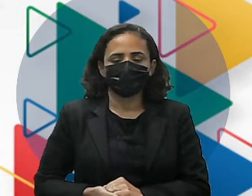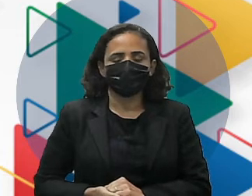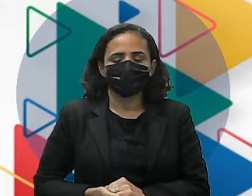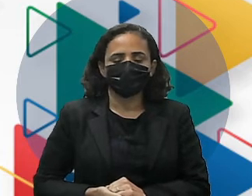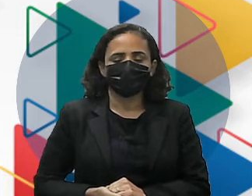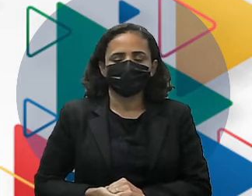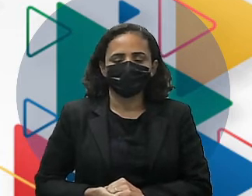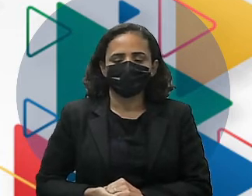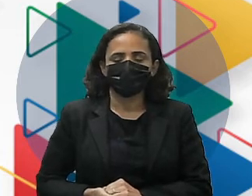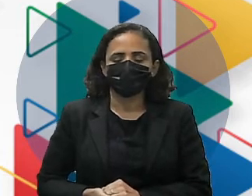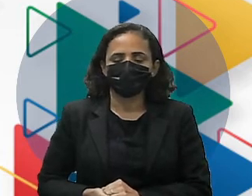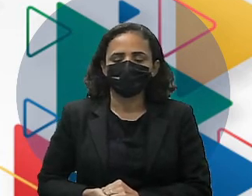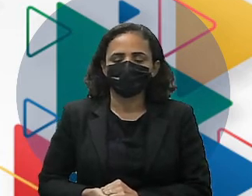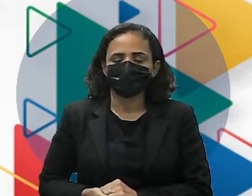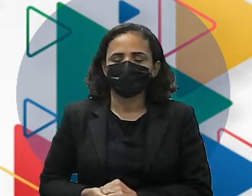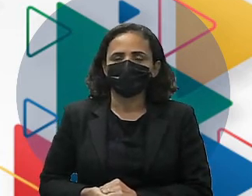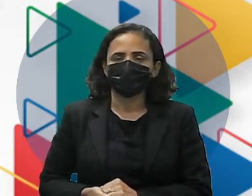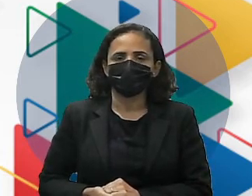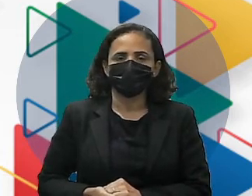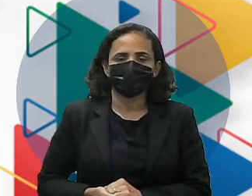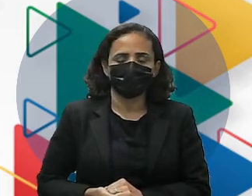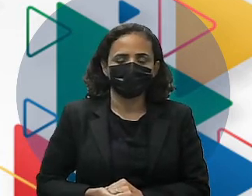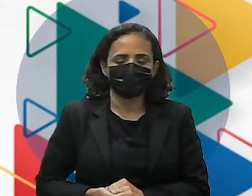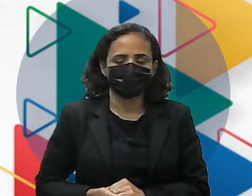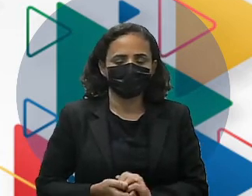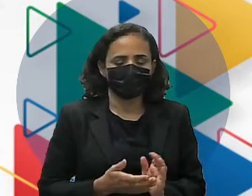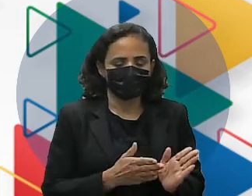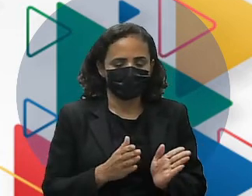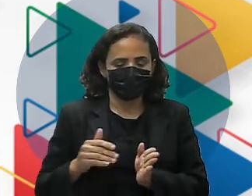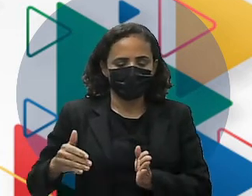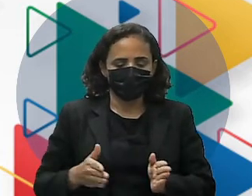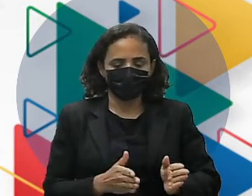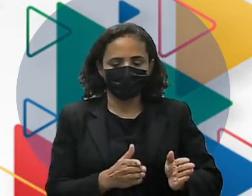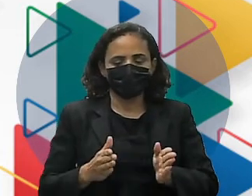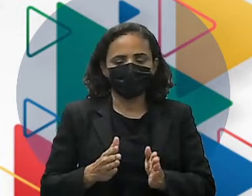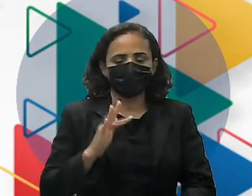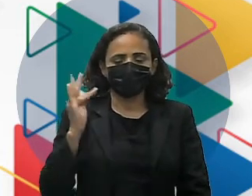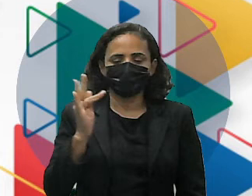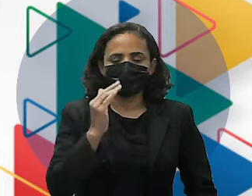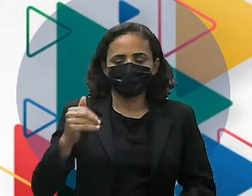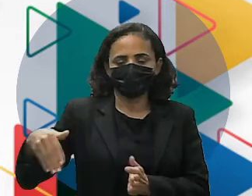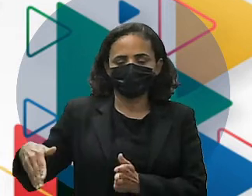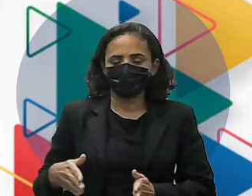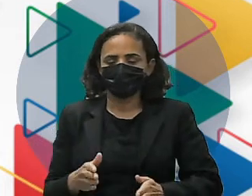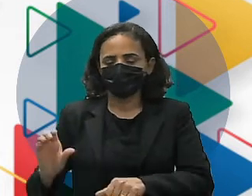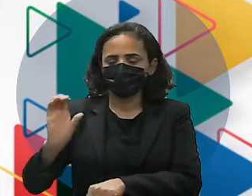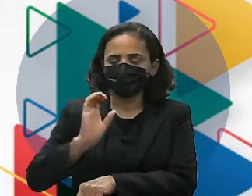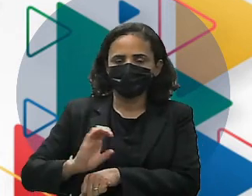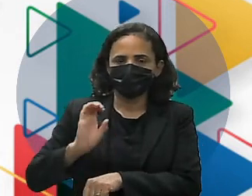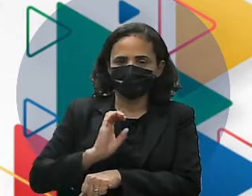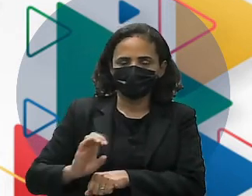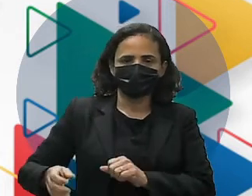por... Cadê? A parte de rodovia estadual a 1/5 do total. Olha só,